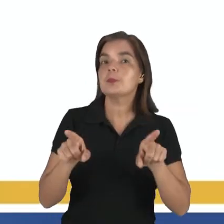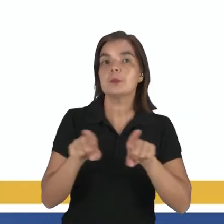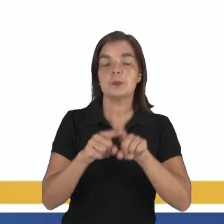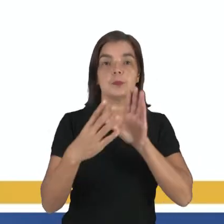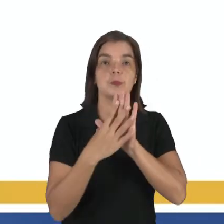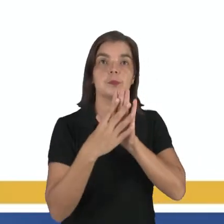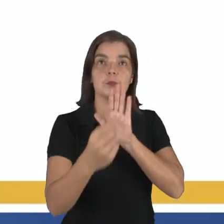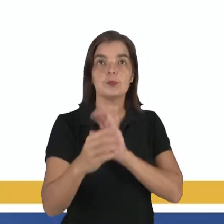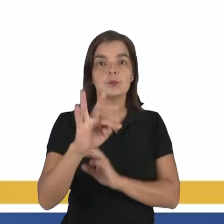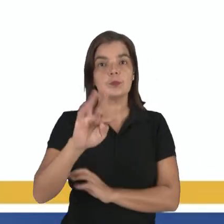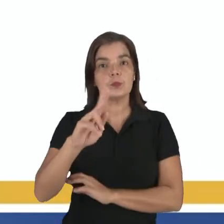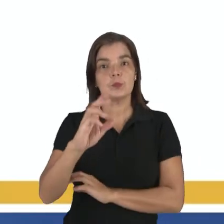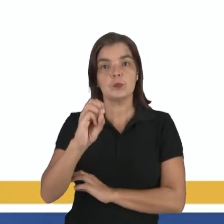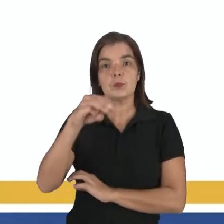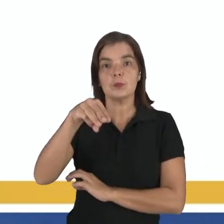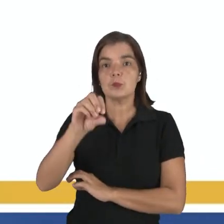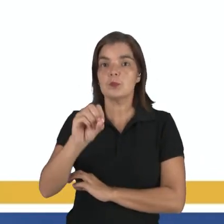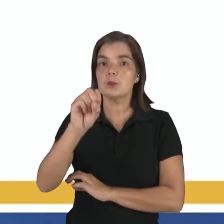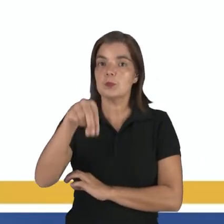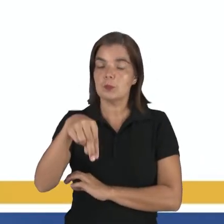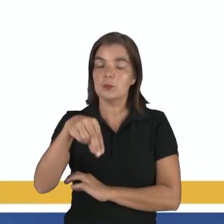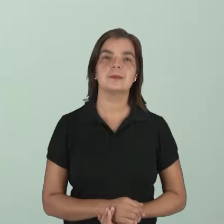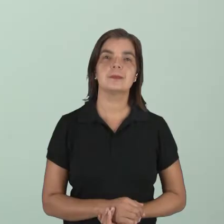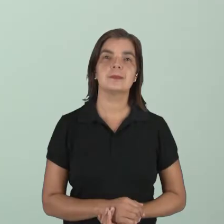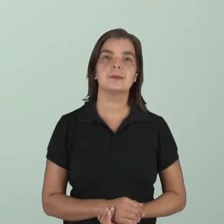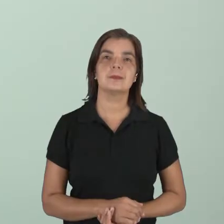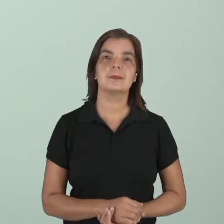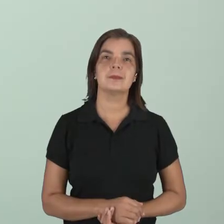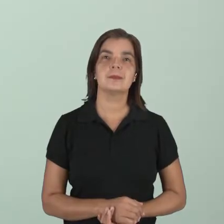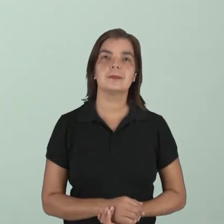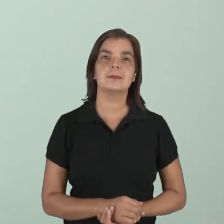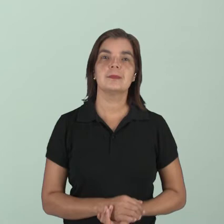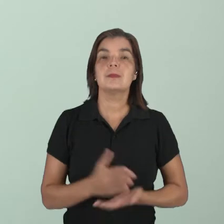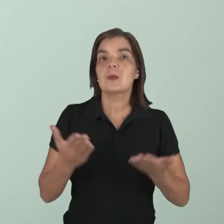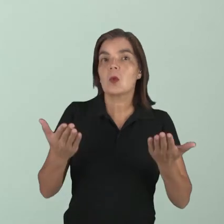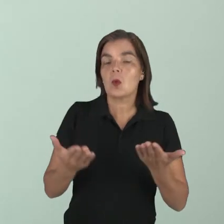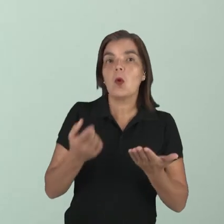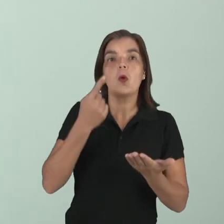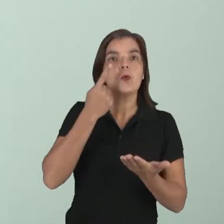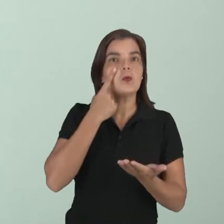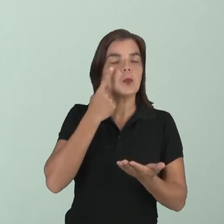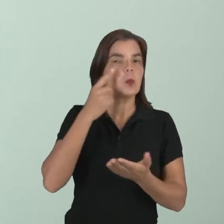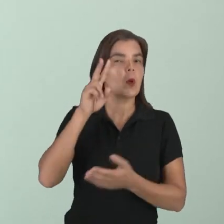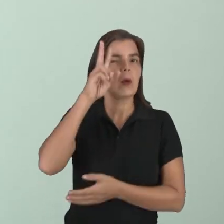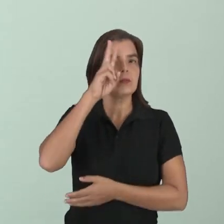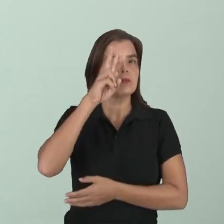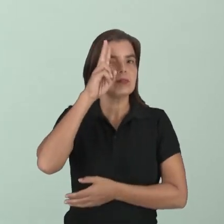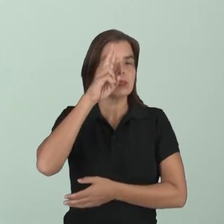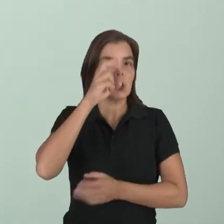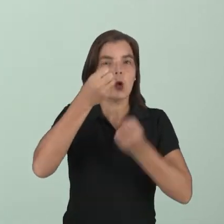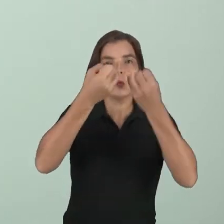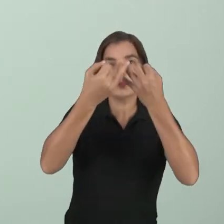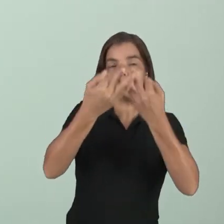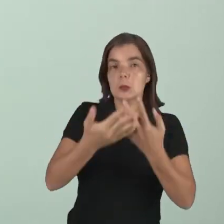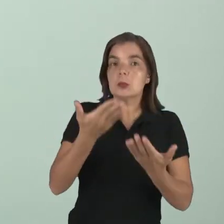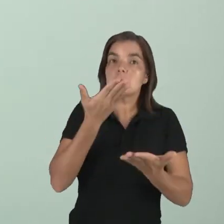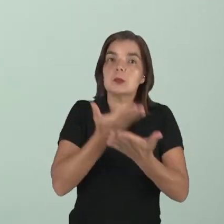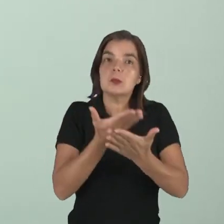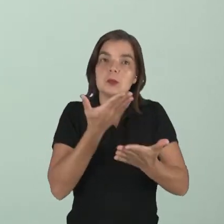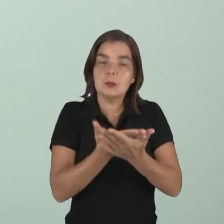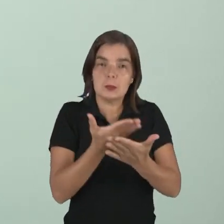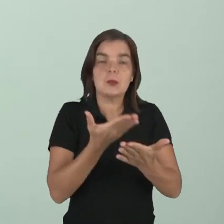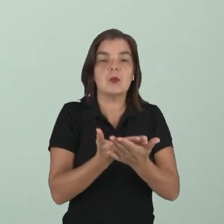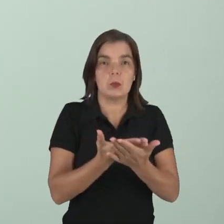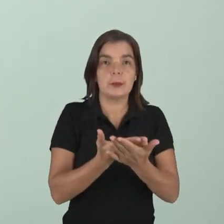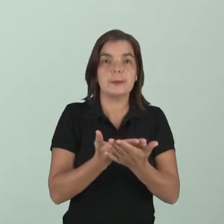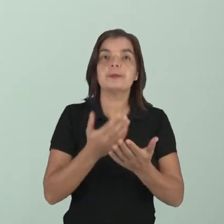esse é o modelo atômico de Thomson. Agora a gente vai estar relembrando, né, os conceitos que a gente